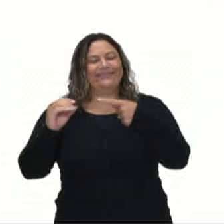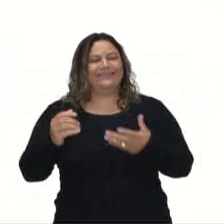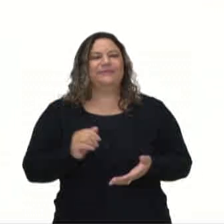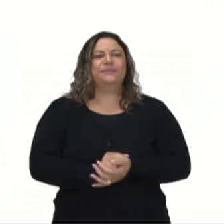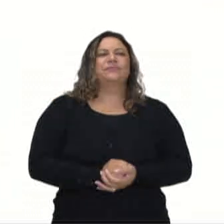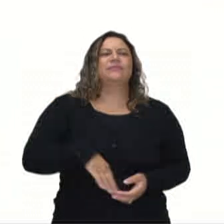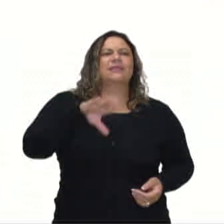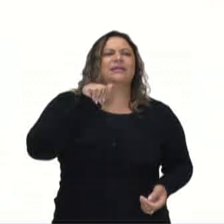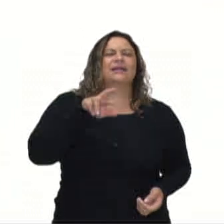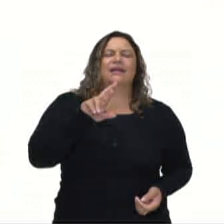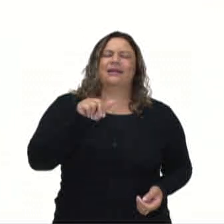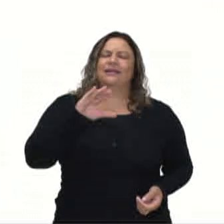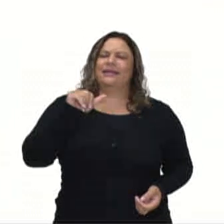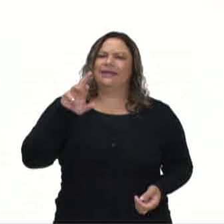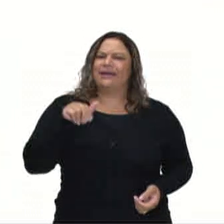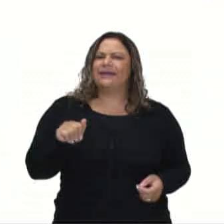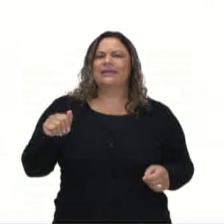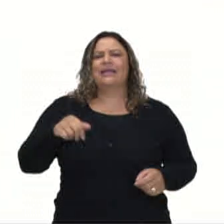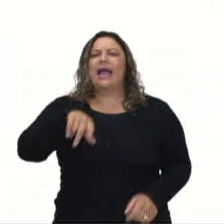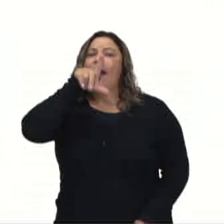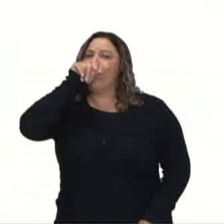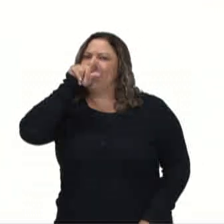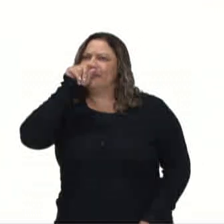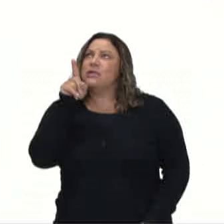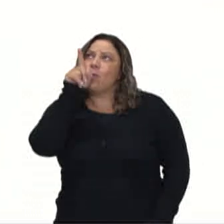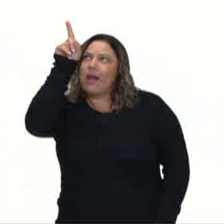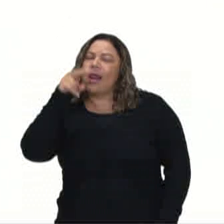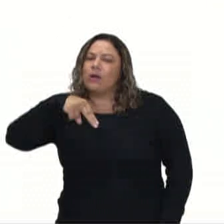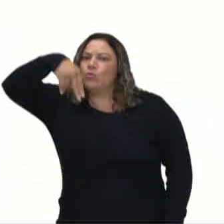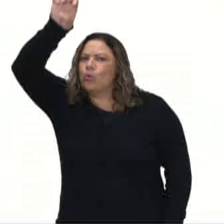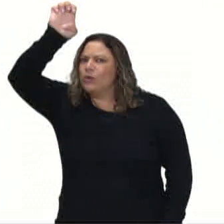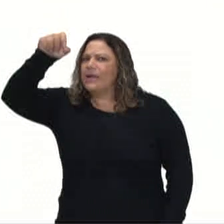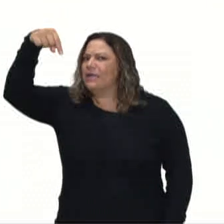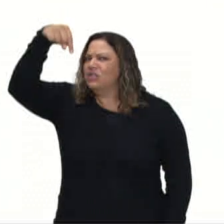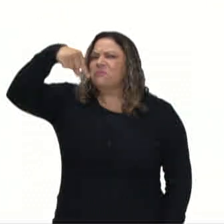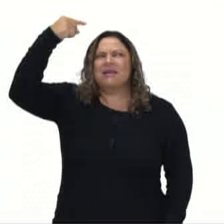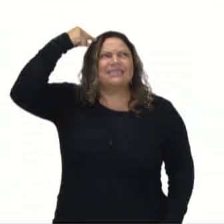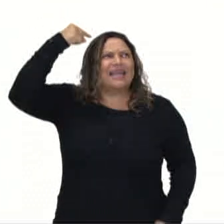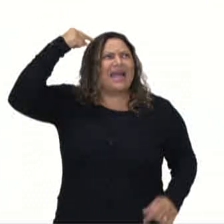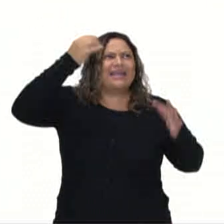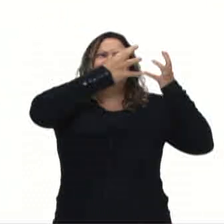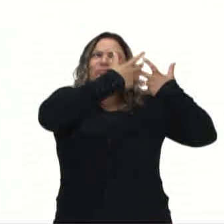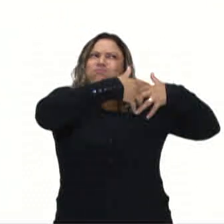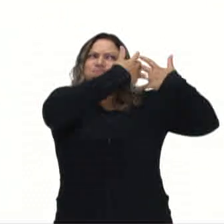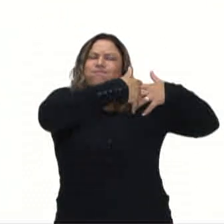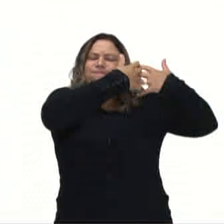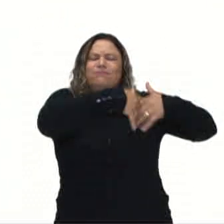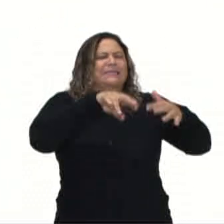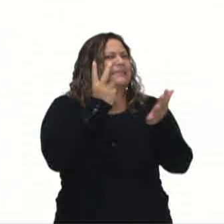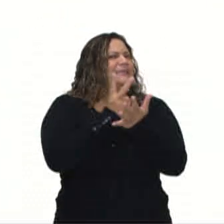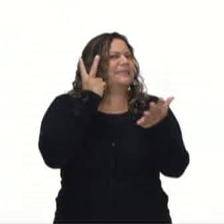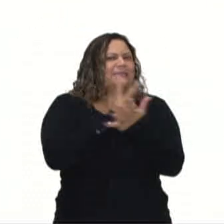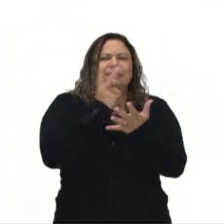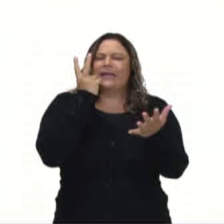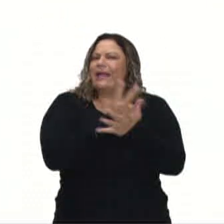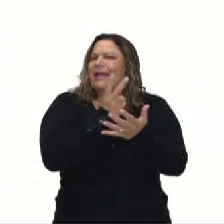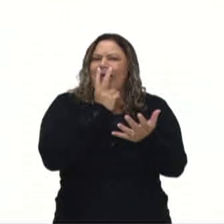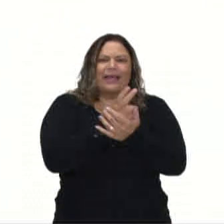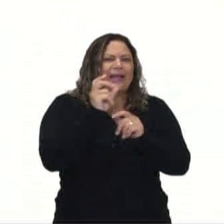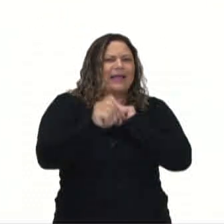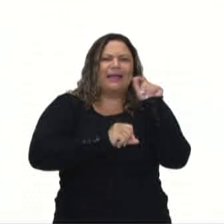Carcará pode ser passarinho lá no Nordeste, mas na minha cabeça sempre foi e sempre